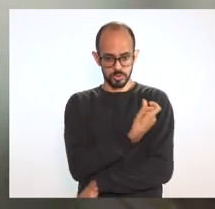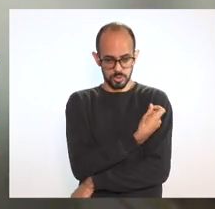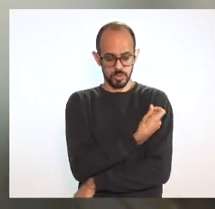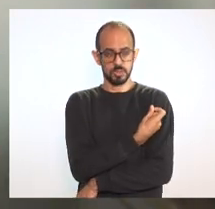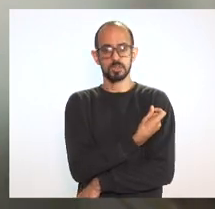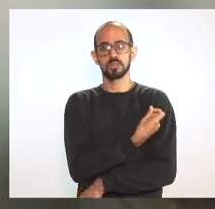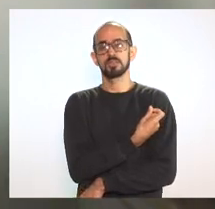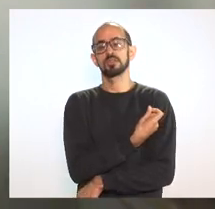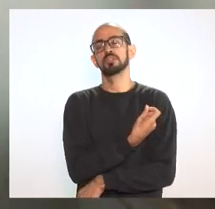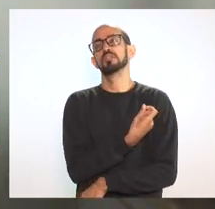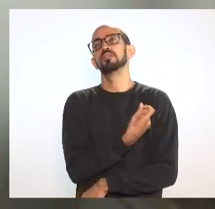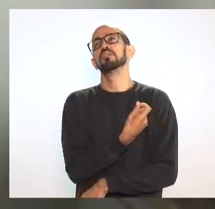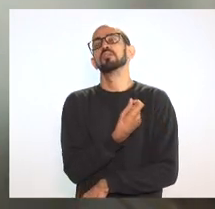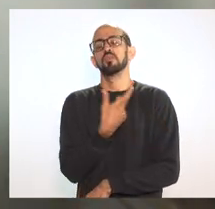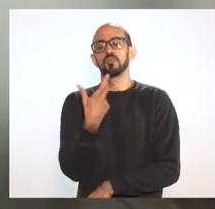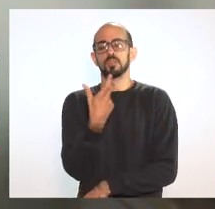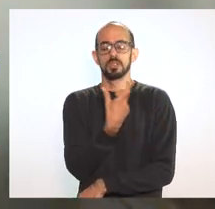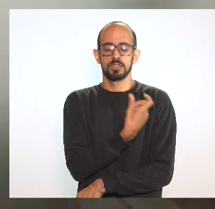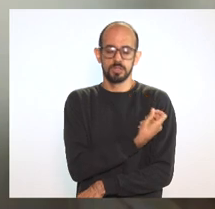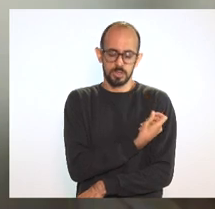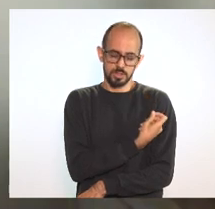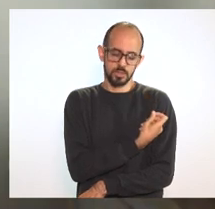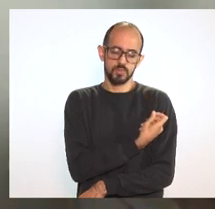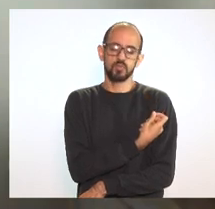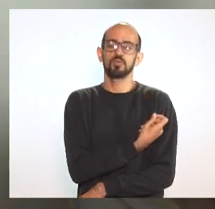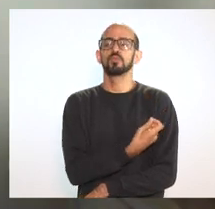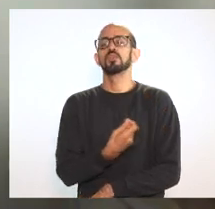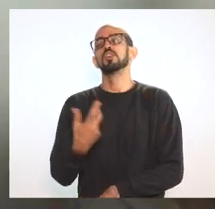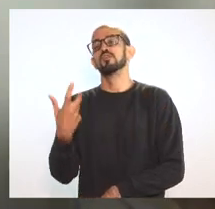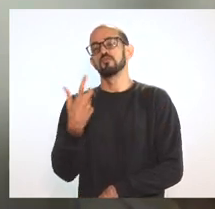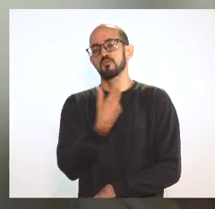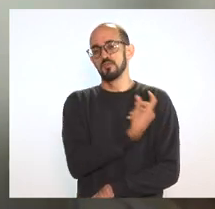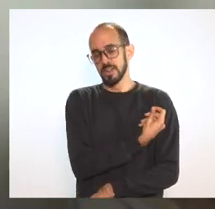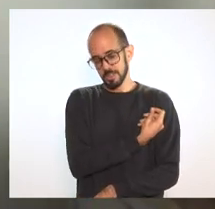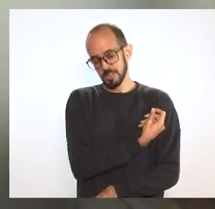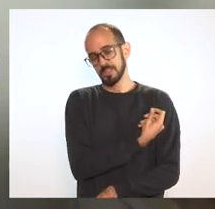vacinação, vacinação, vacinação,